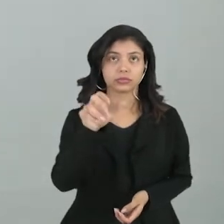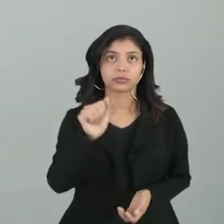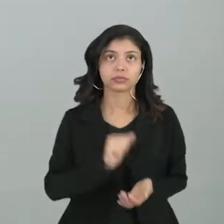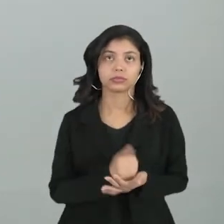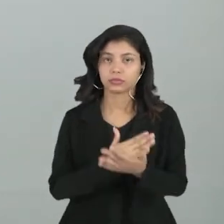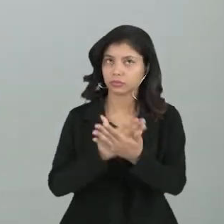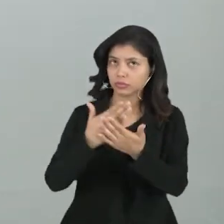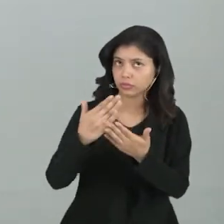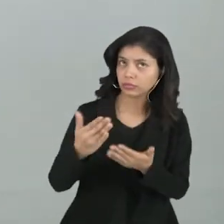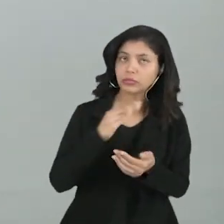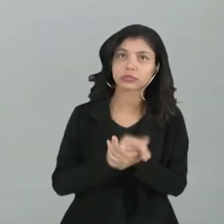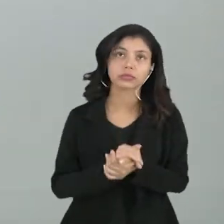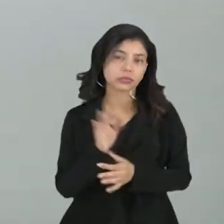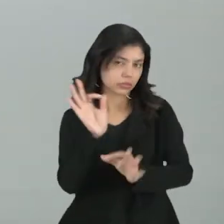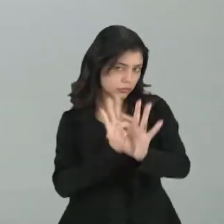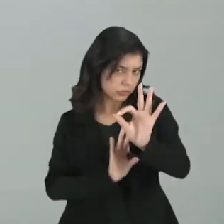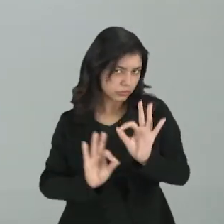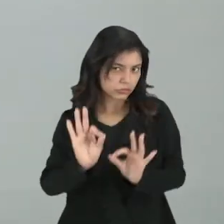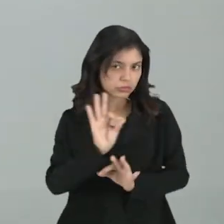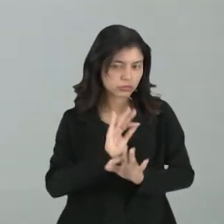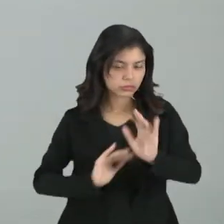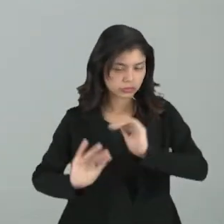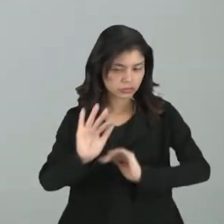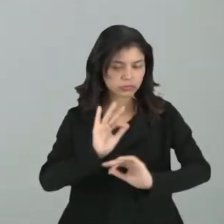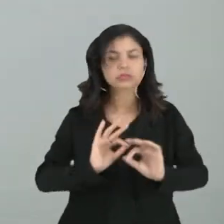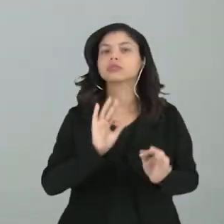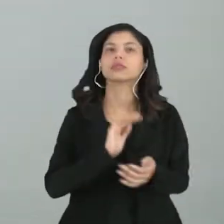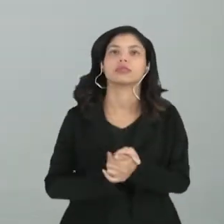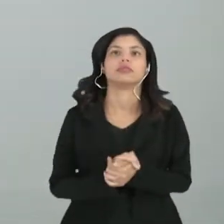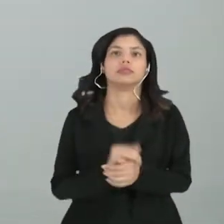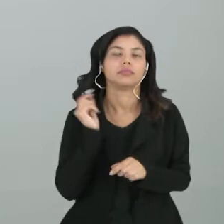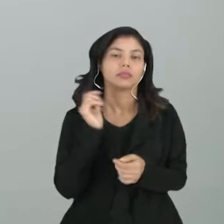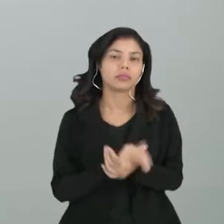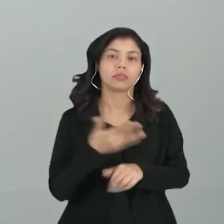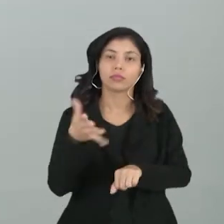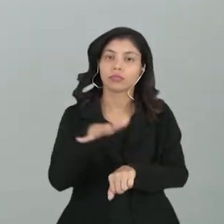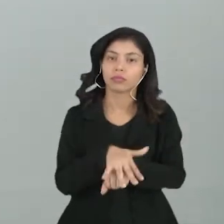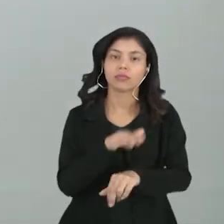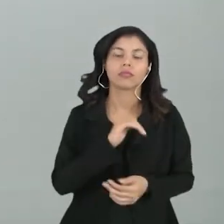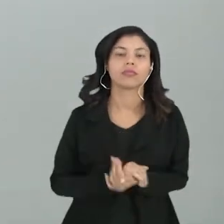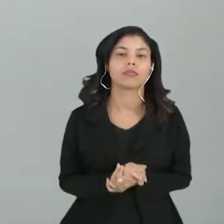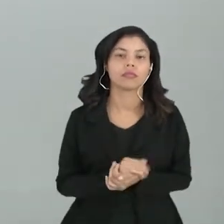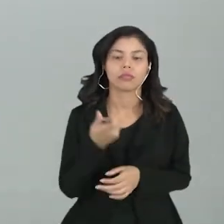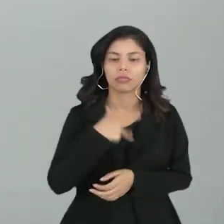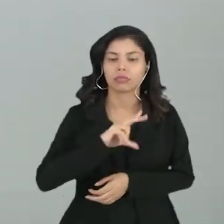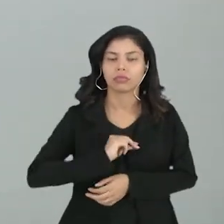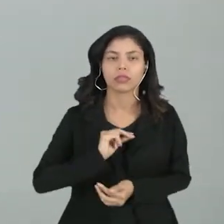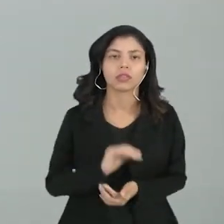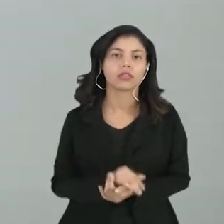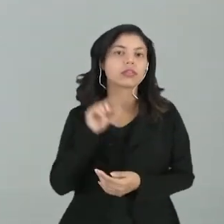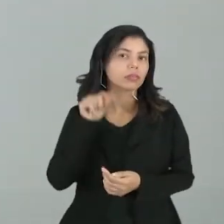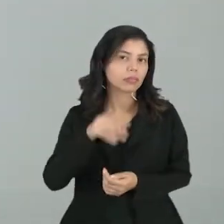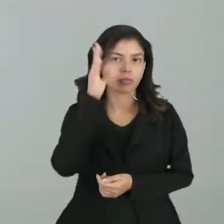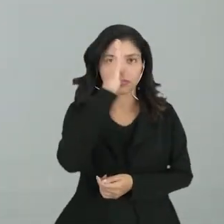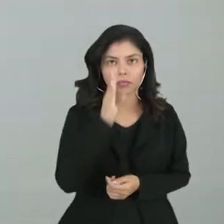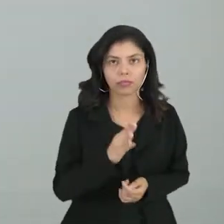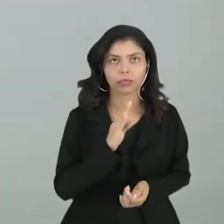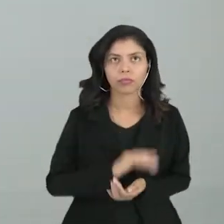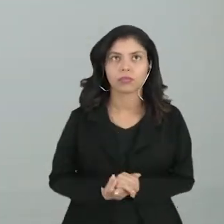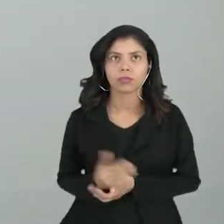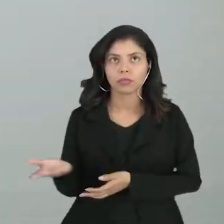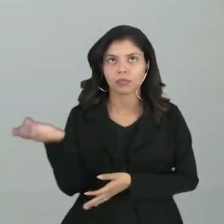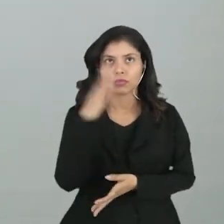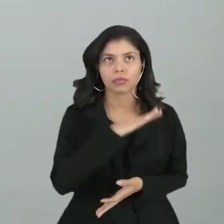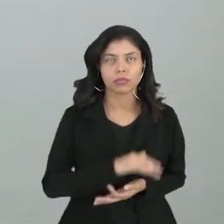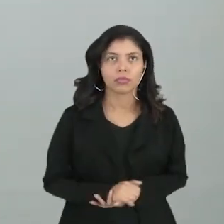Esse início da administração, então, colonial de Portugal aqui no Brasil.